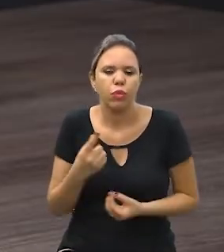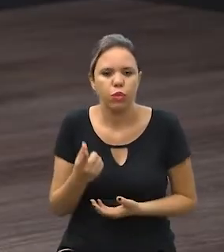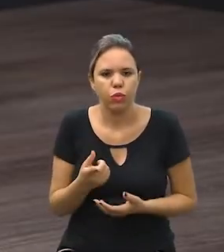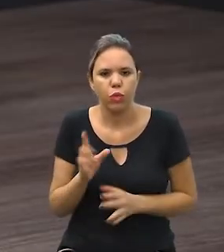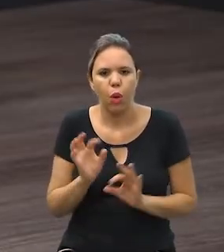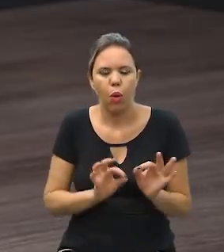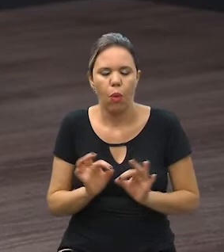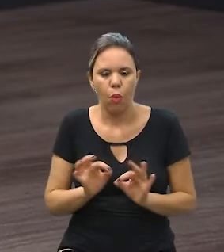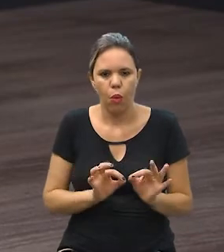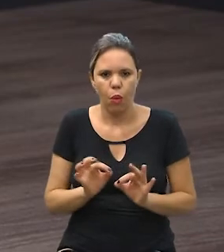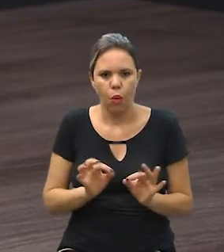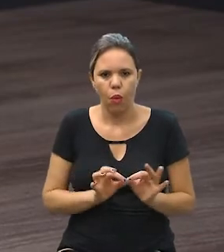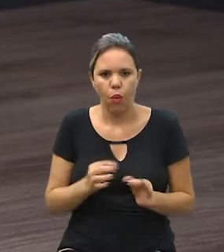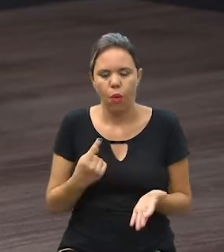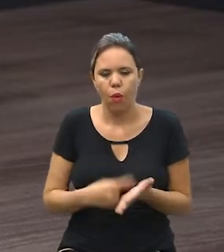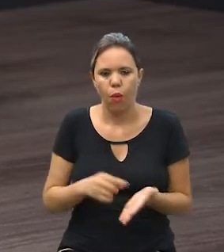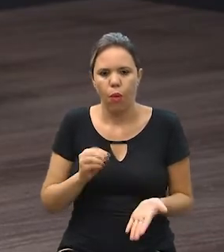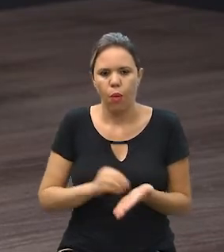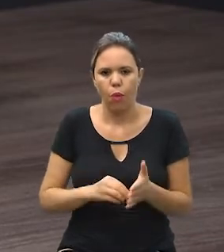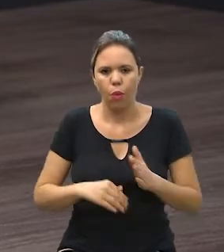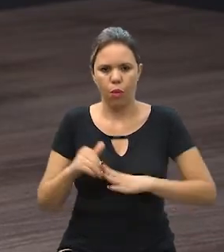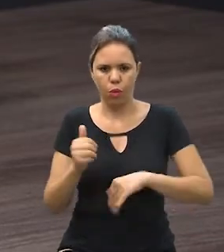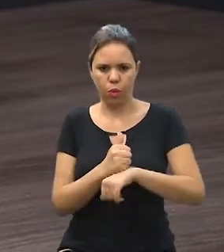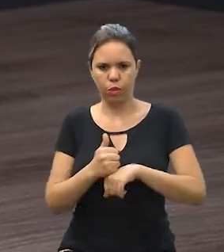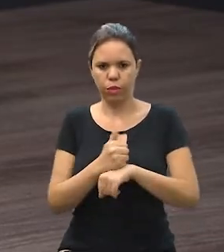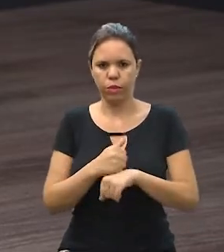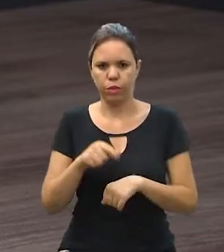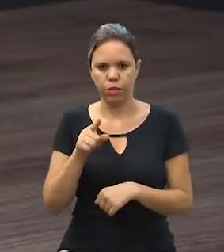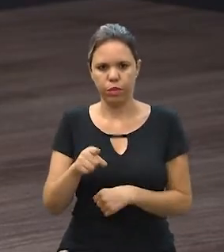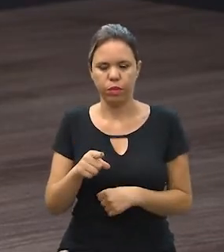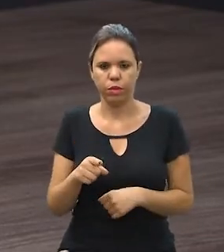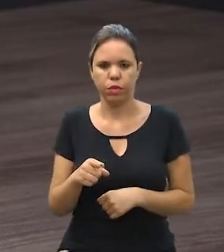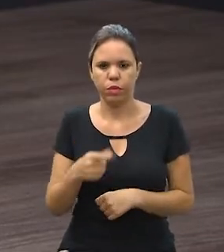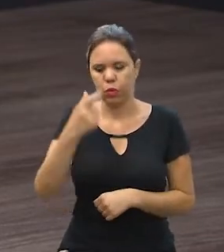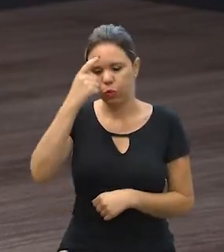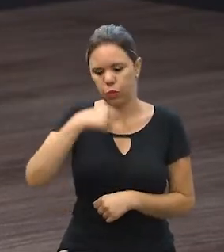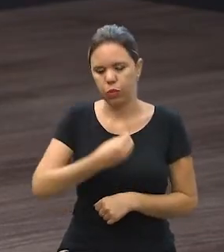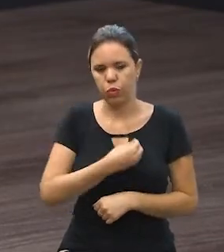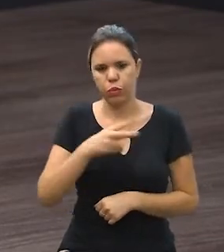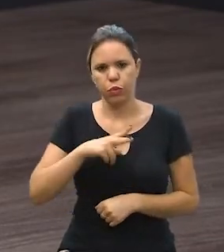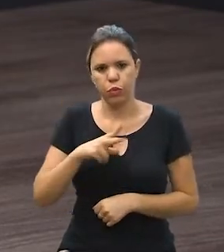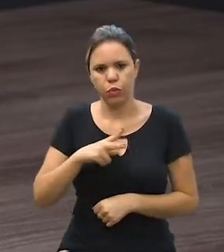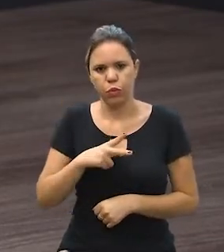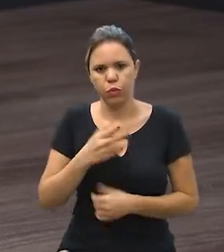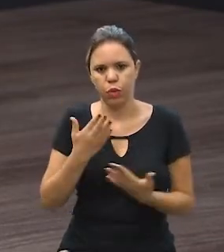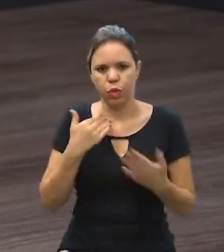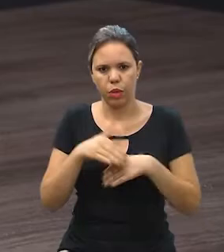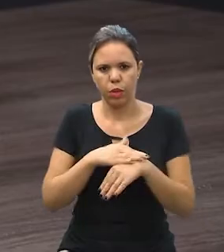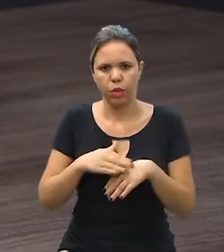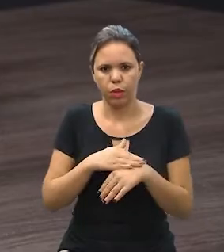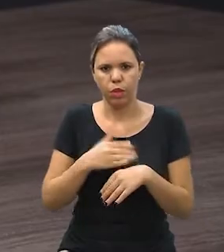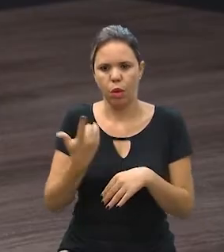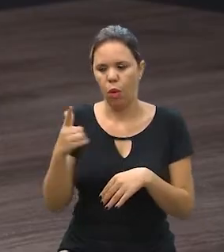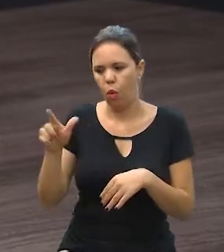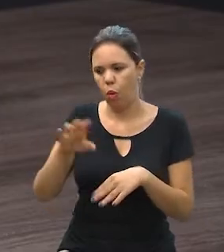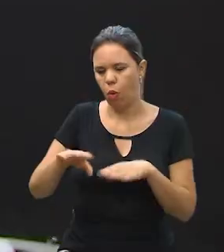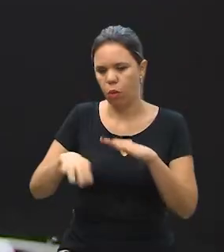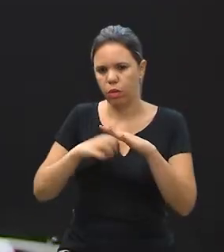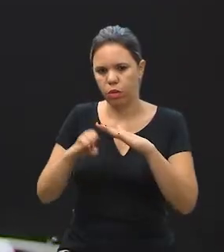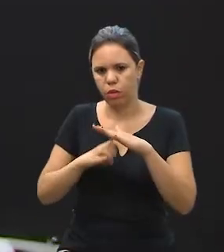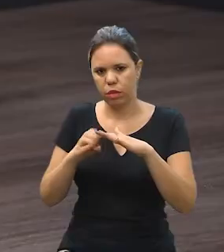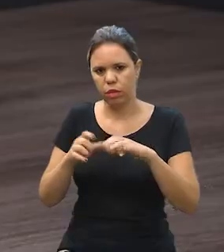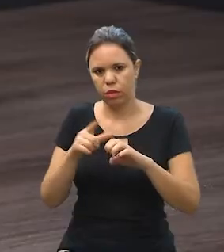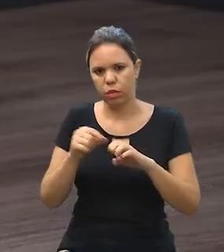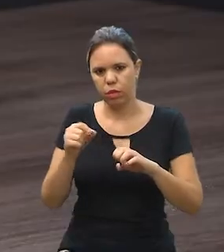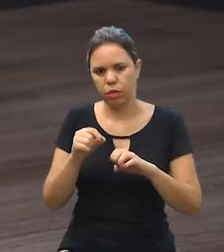então organizar essa agenda profissional e a agenda pessoal? Porque quando a gente conversa até aqui com outros empreendedores